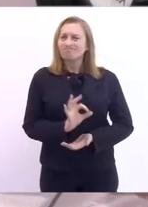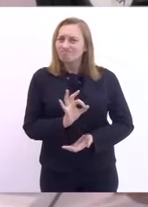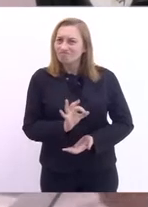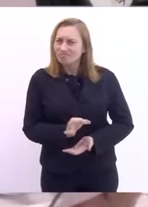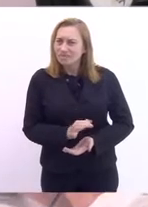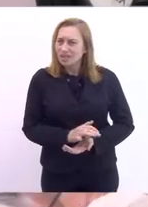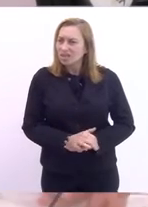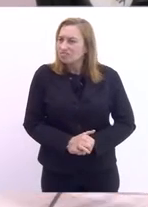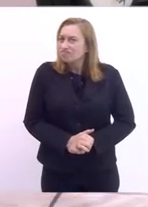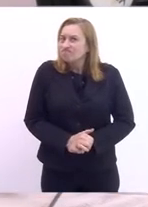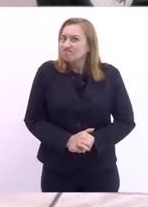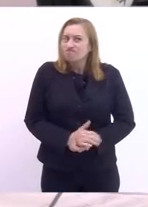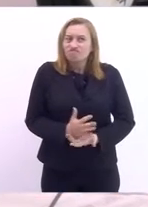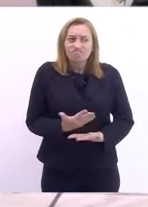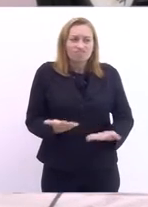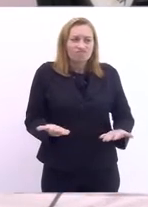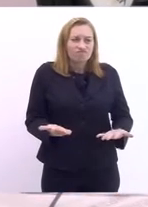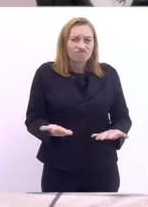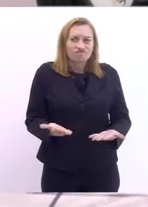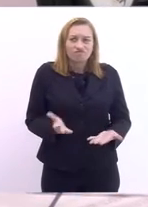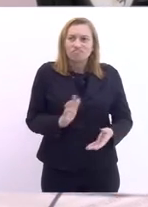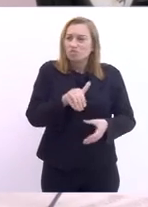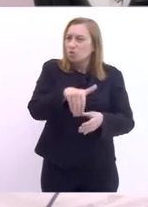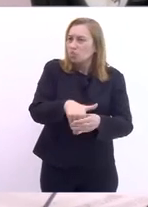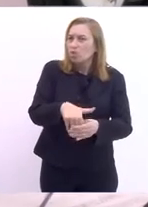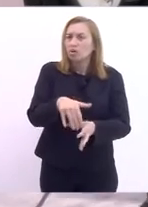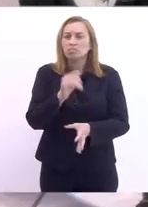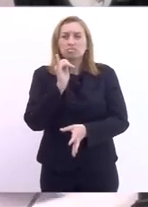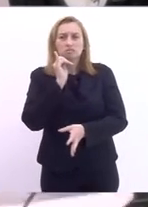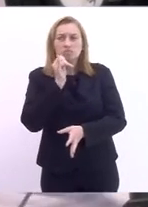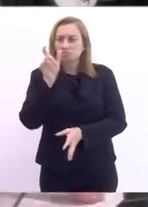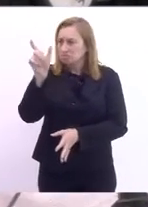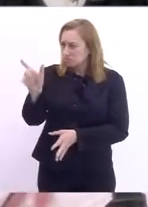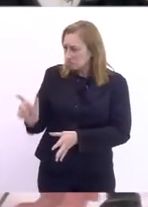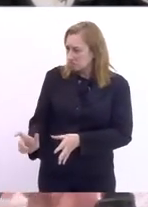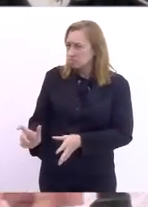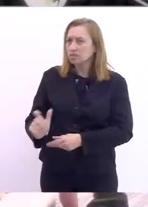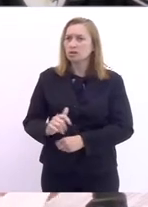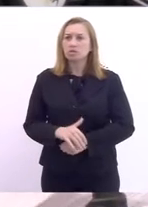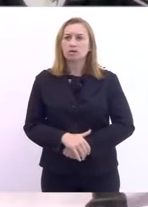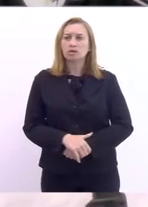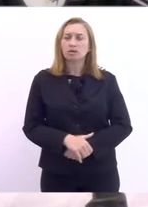sinceramente, o voto do relator